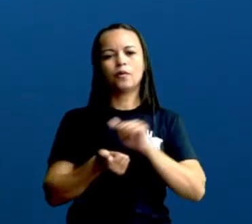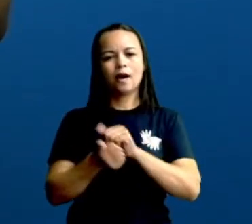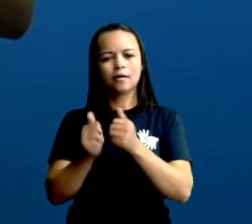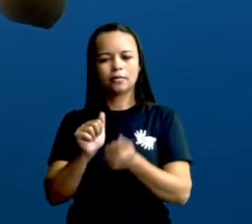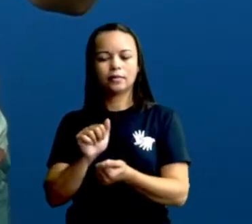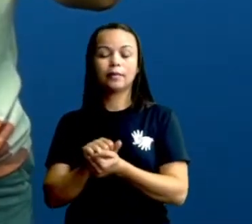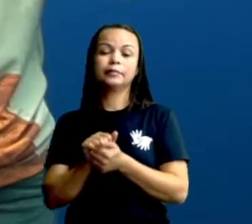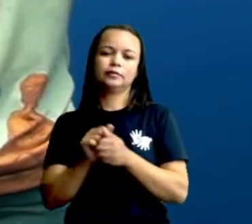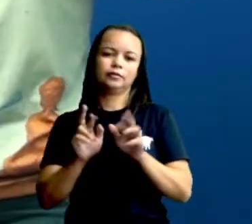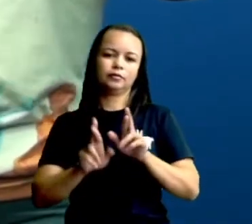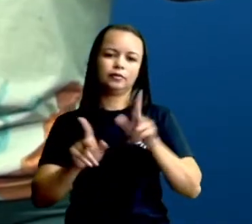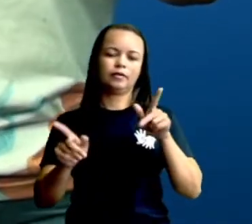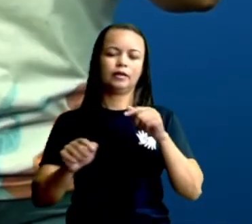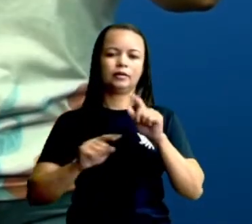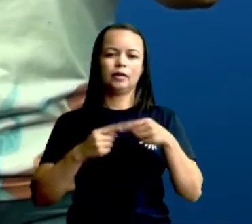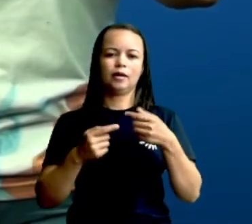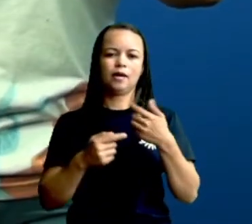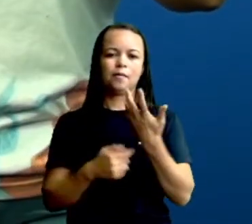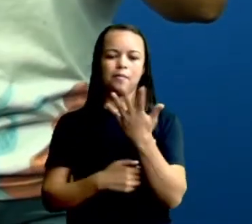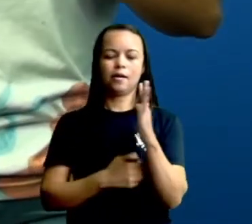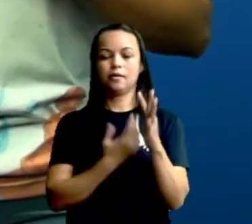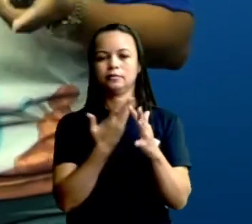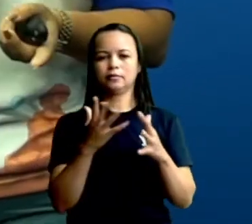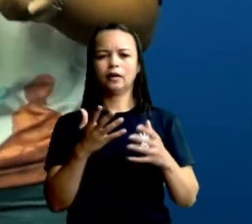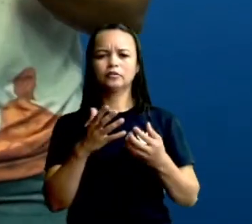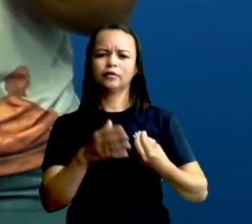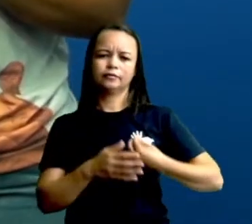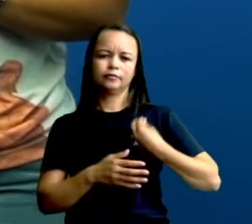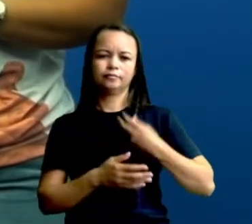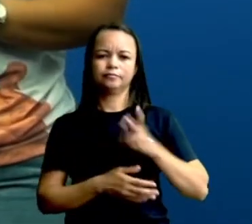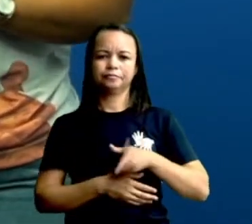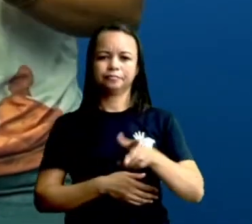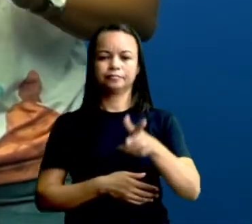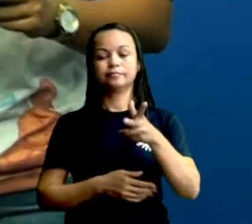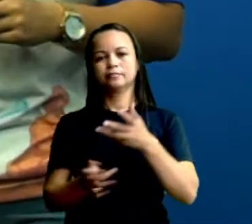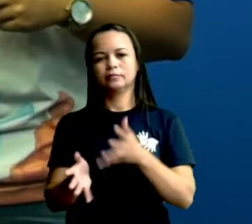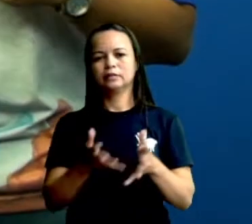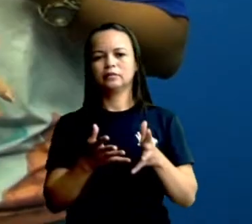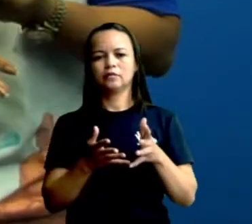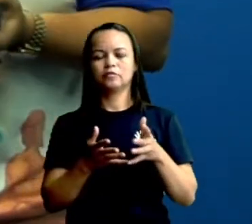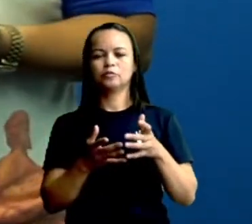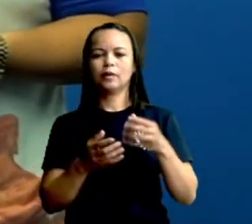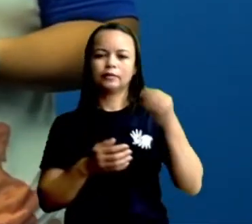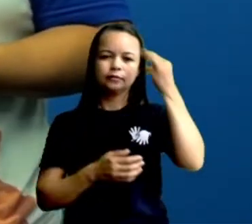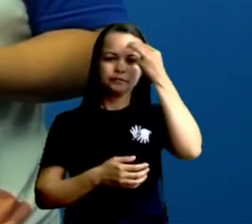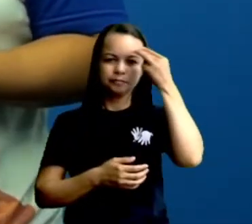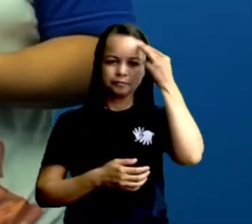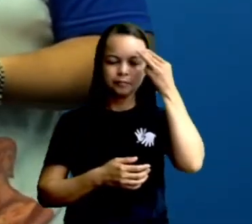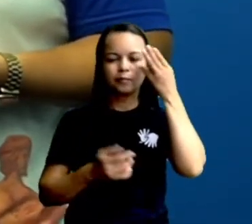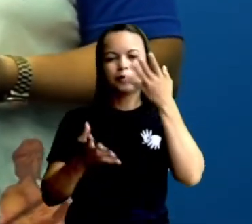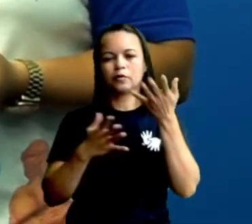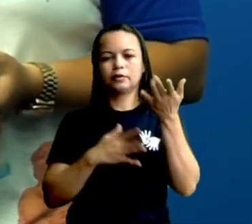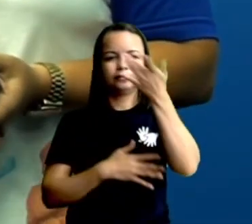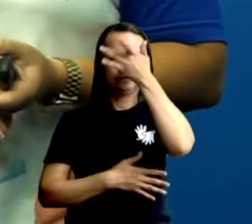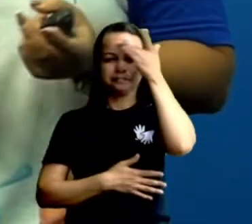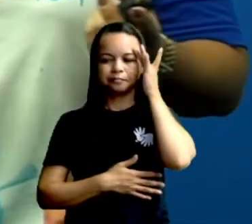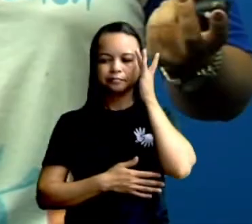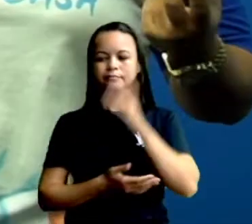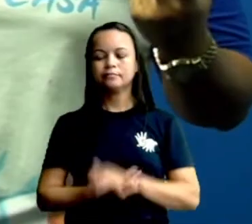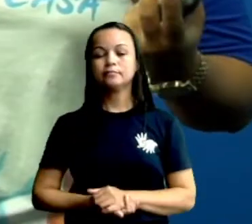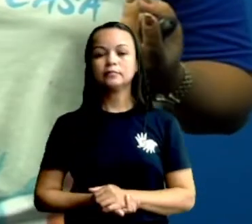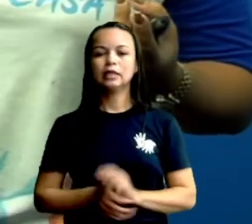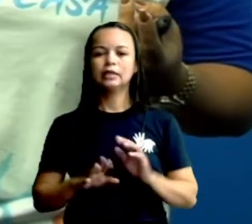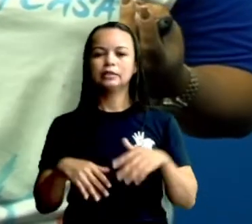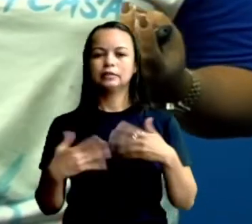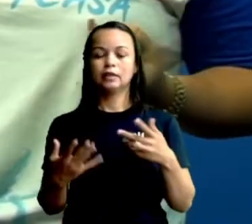adaptações aquela paisagem sempre vai existir Então ela faz parte do passado faz parte da memória das pessoas Tá bom